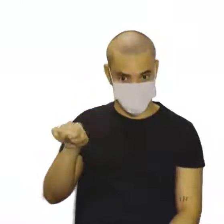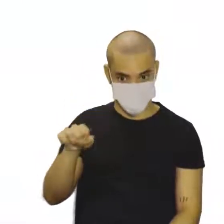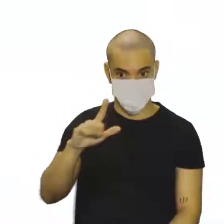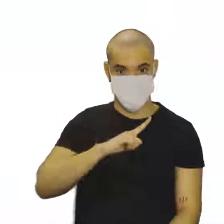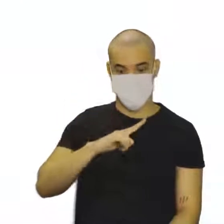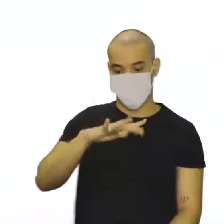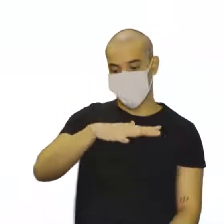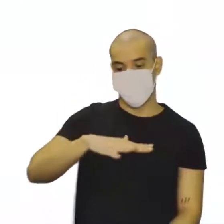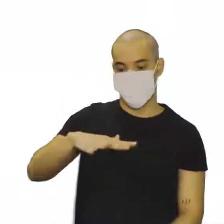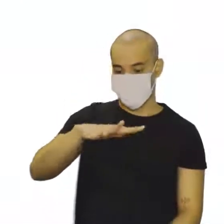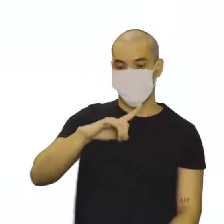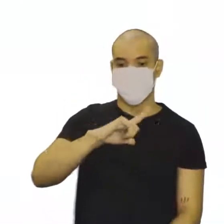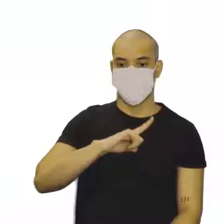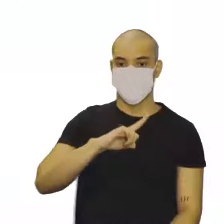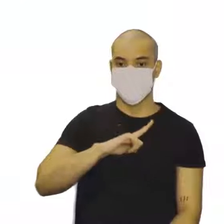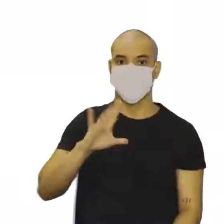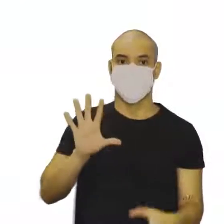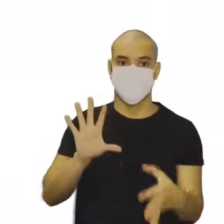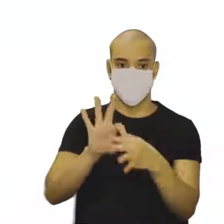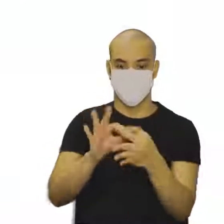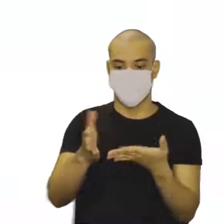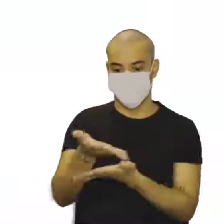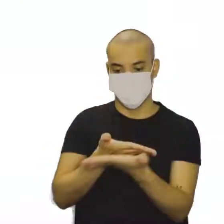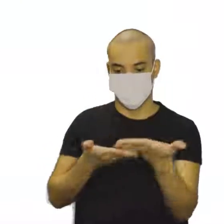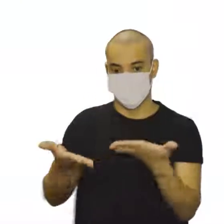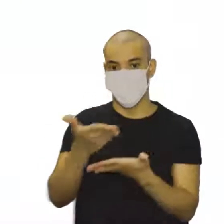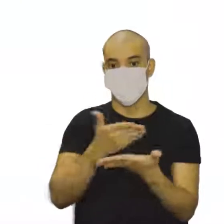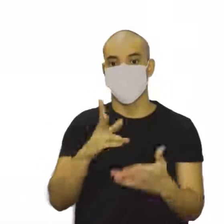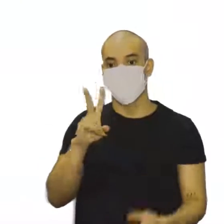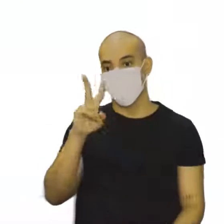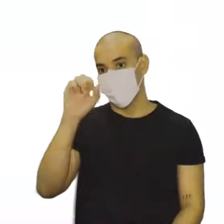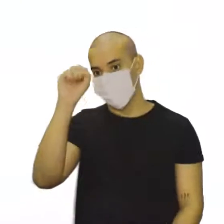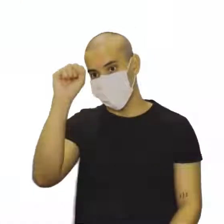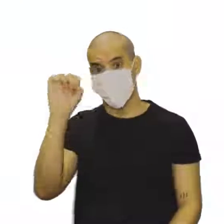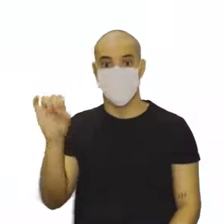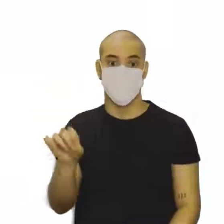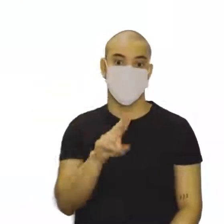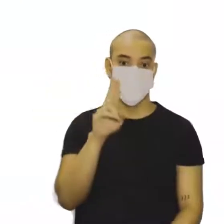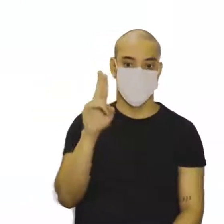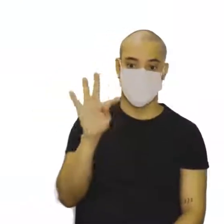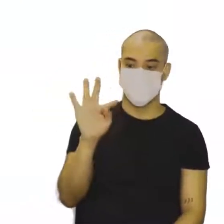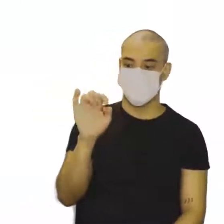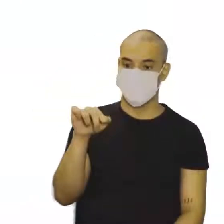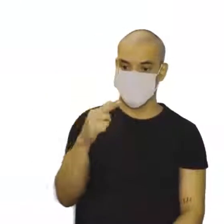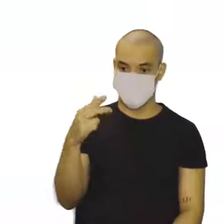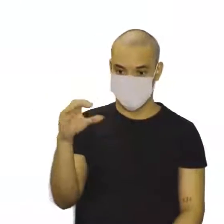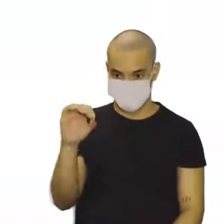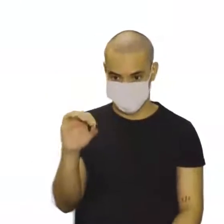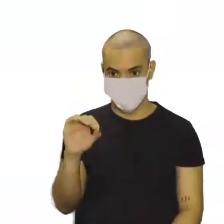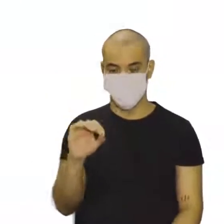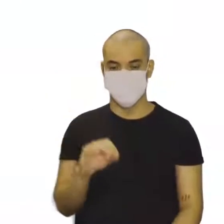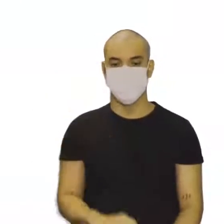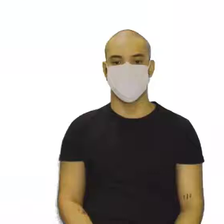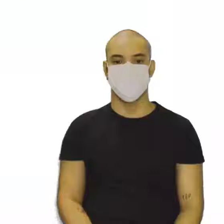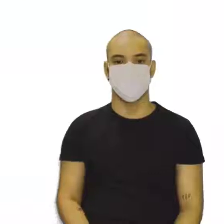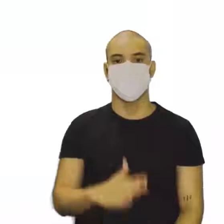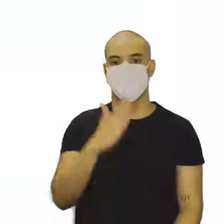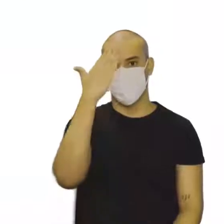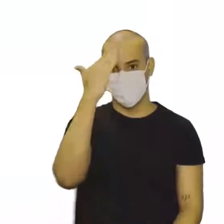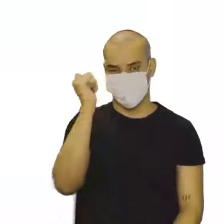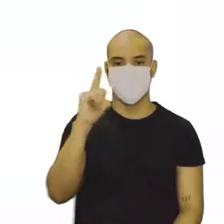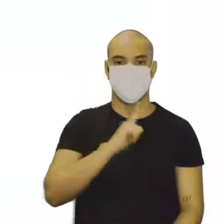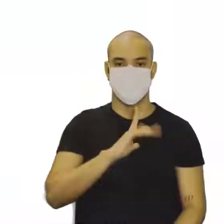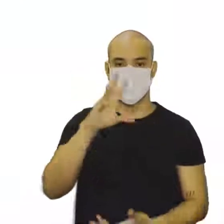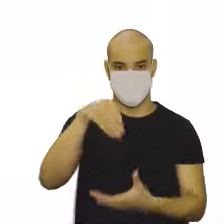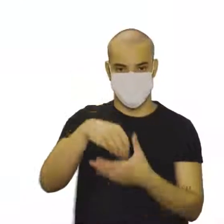tenho interação, eu tenho força eletromotriz ou tensão, tá? E nós vimos ali que essa força eletromotriz ela está presente lá